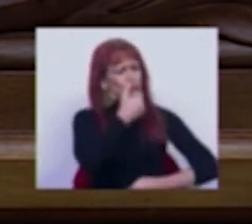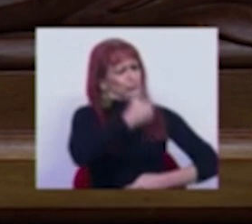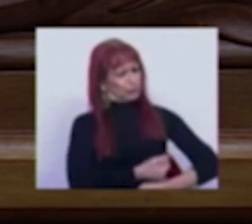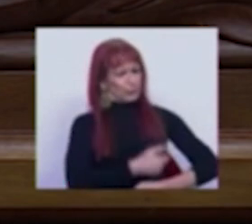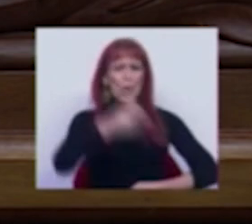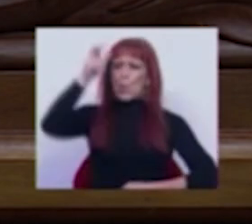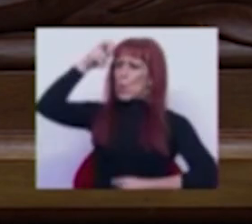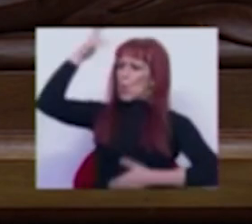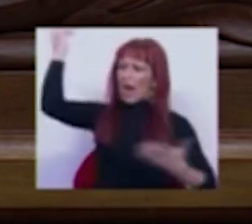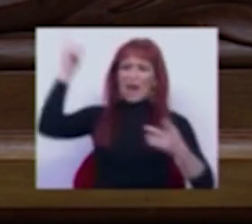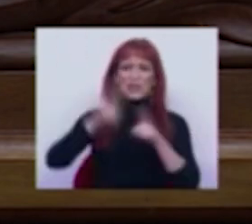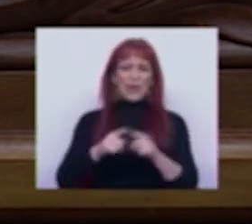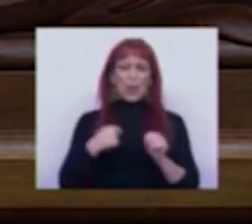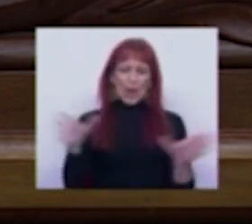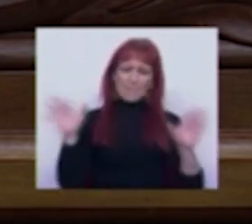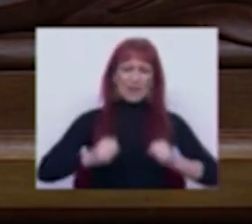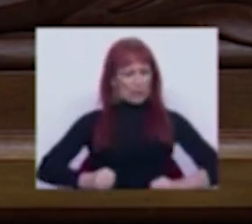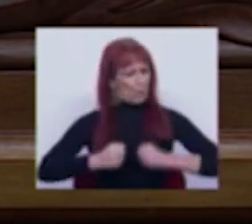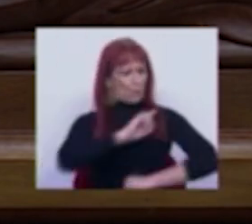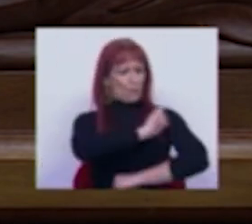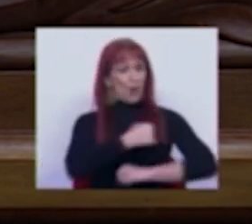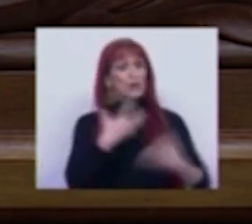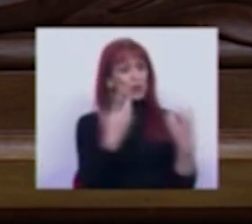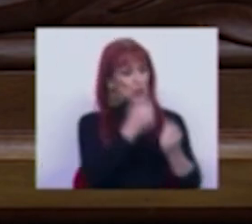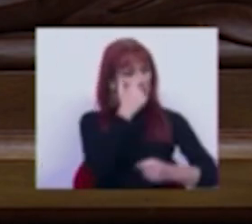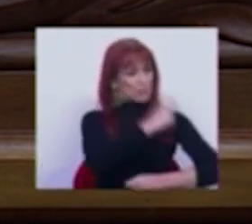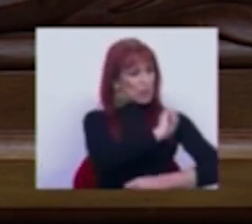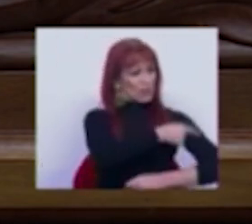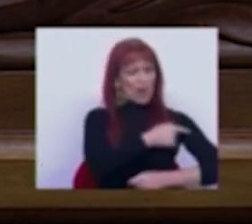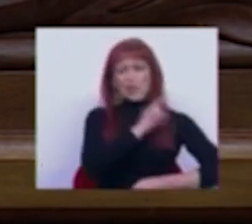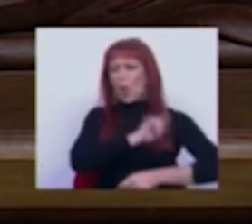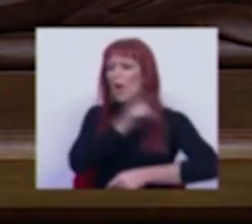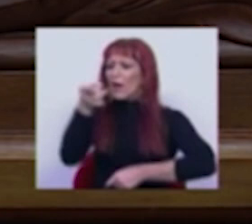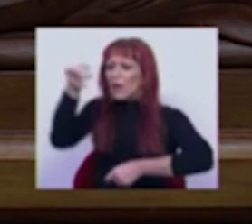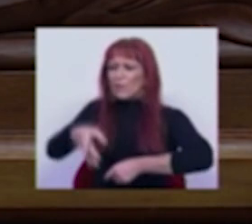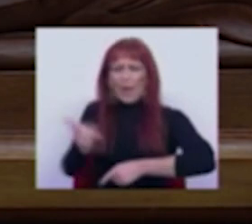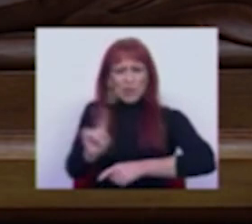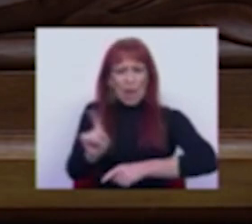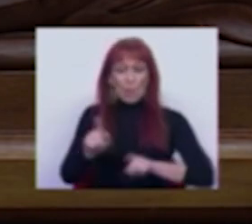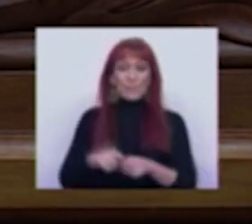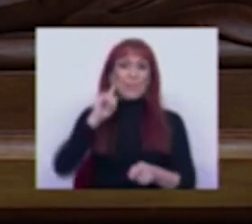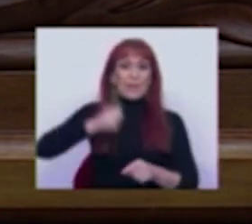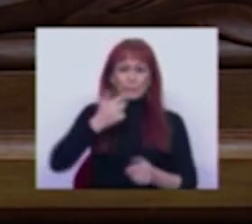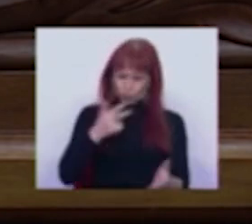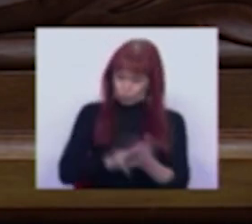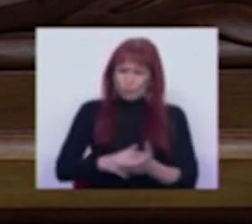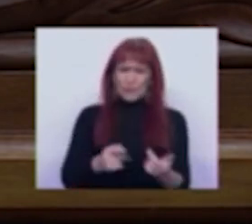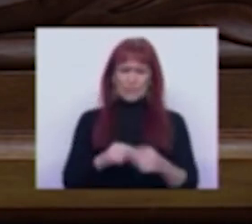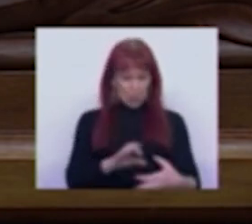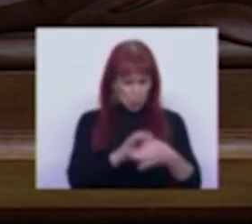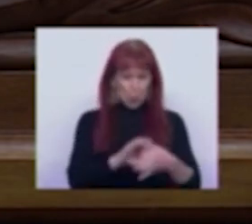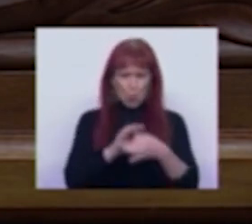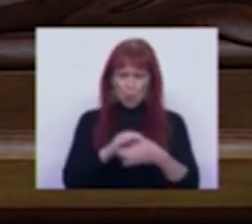De coragem para ser mais forte com os fortes do que com os fracos. E, principalmente, de genuinidade e